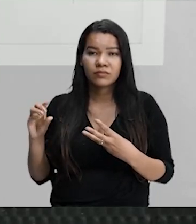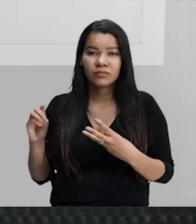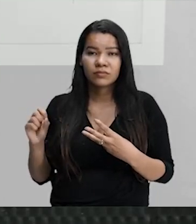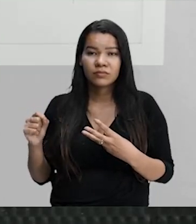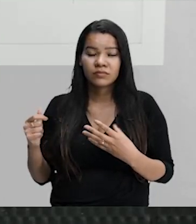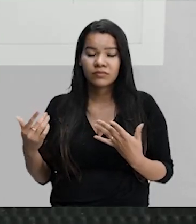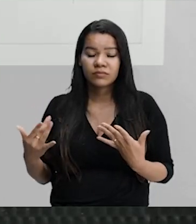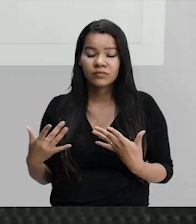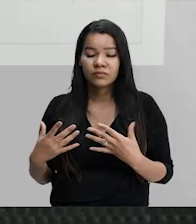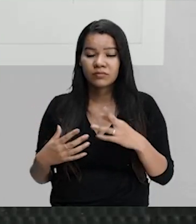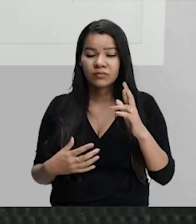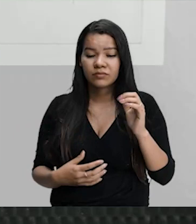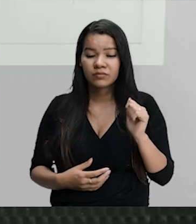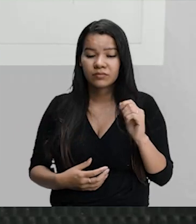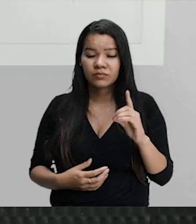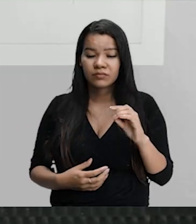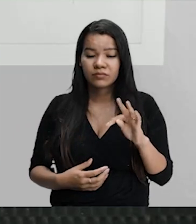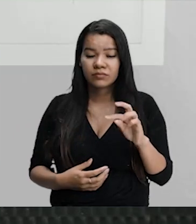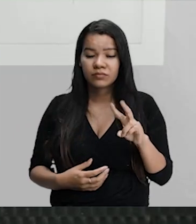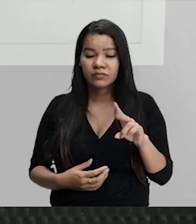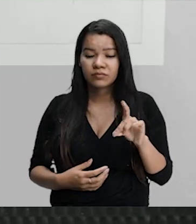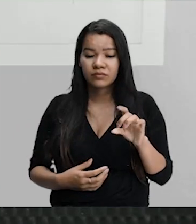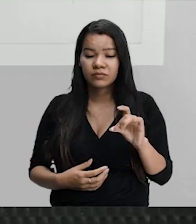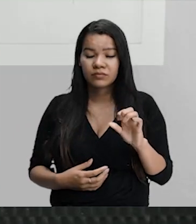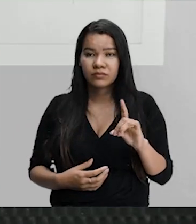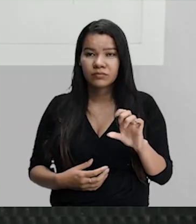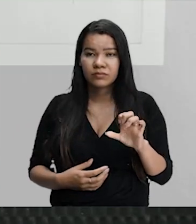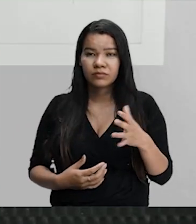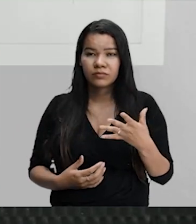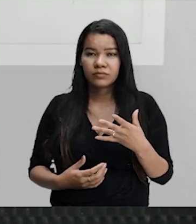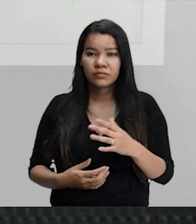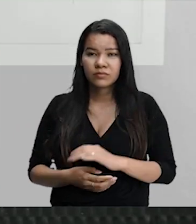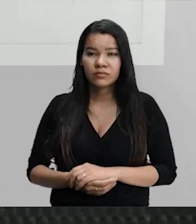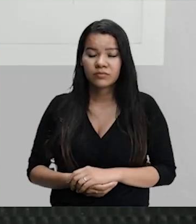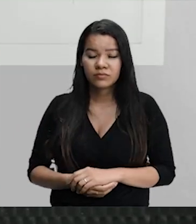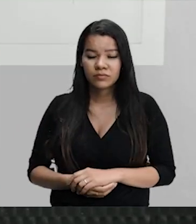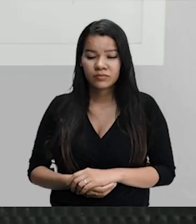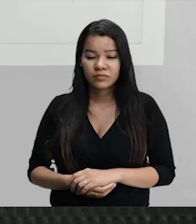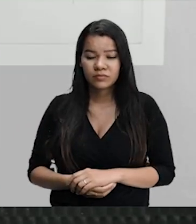na radioatividade, ok, dando